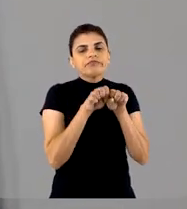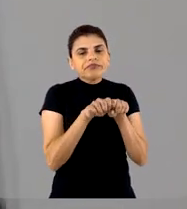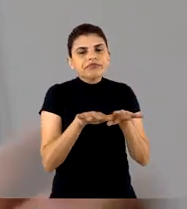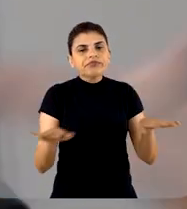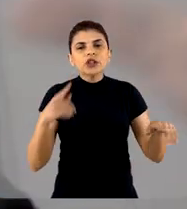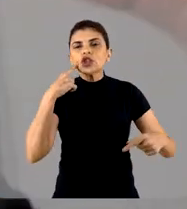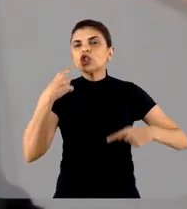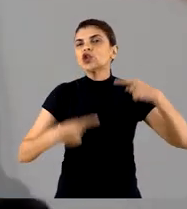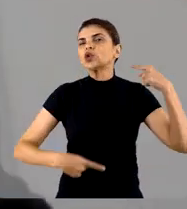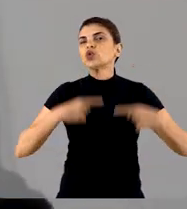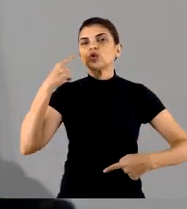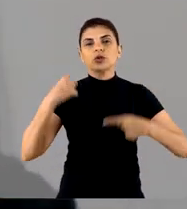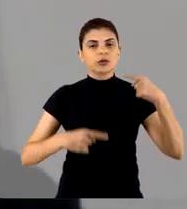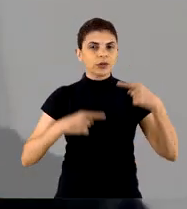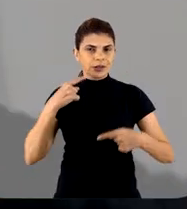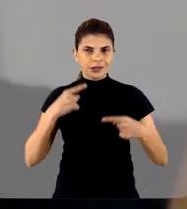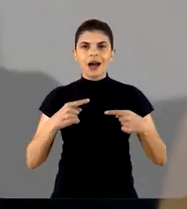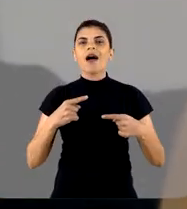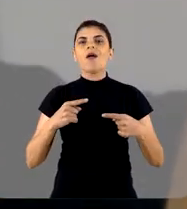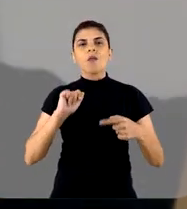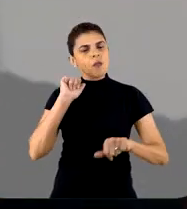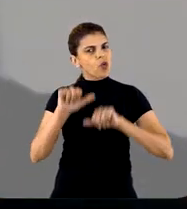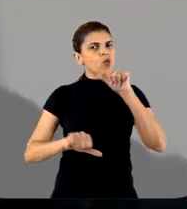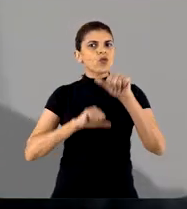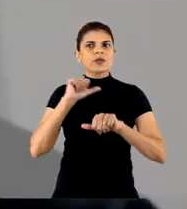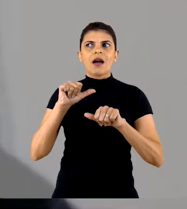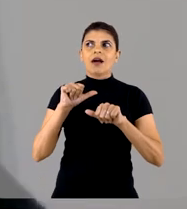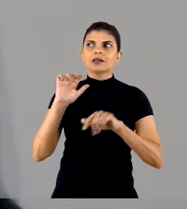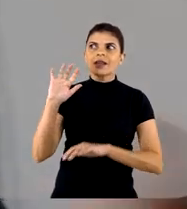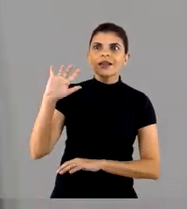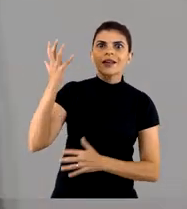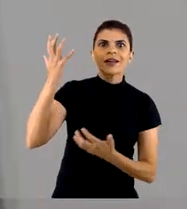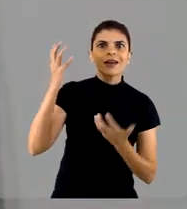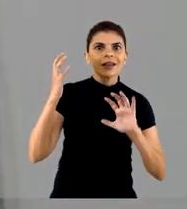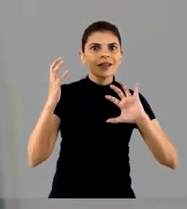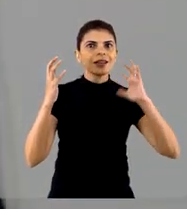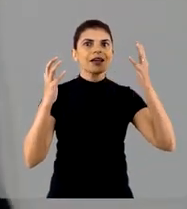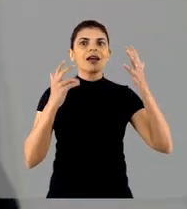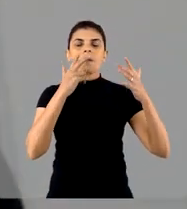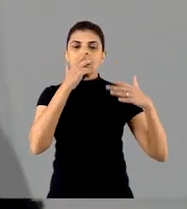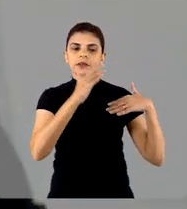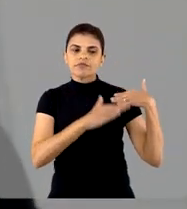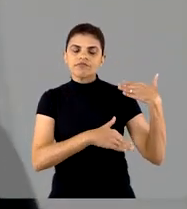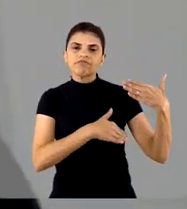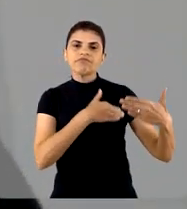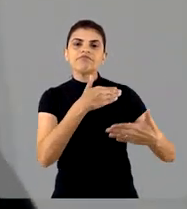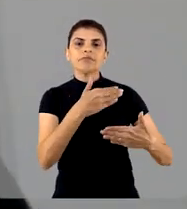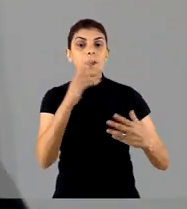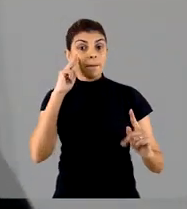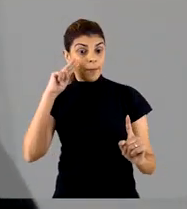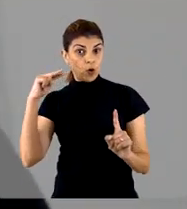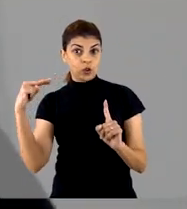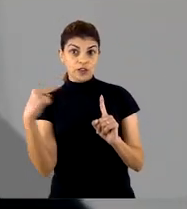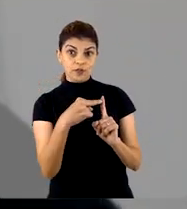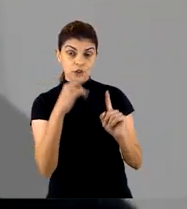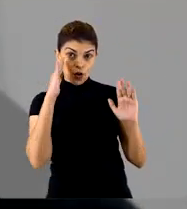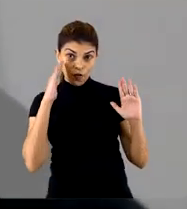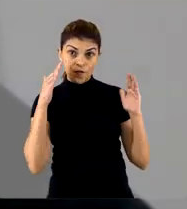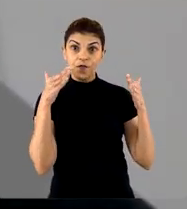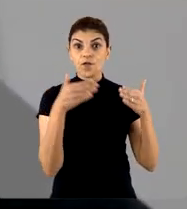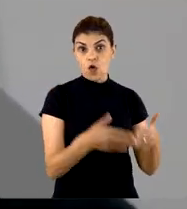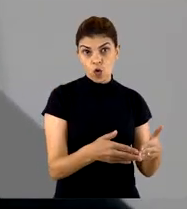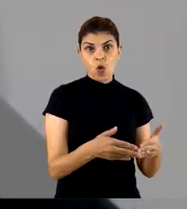foi deixando de ser uma discussão mais horizontal sobre mudanças das condições, começou a ser algo mais voltado com um ponto de vista